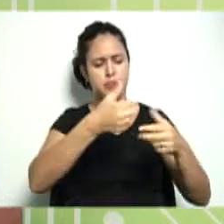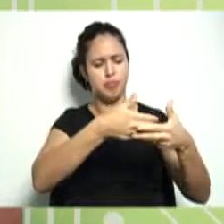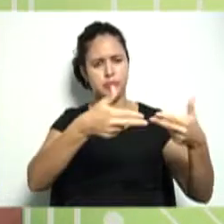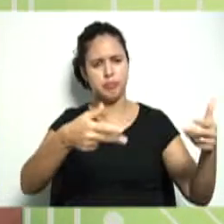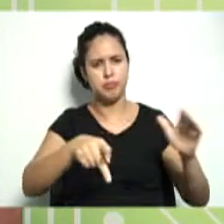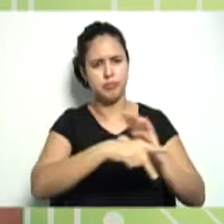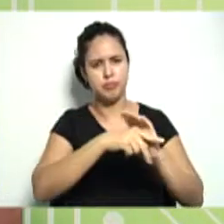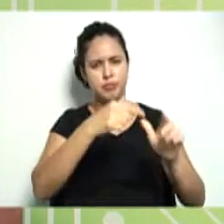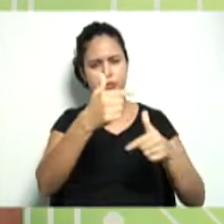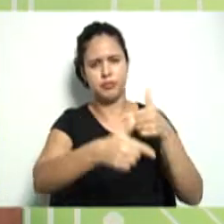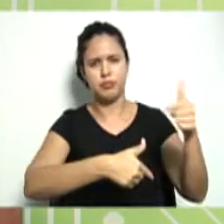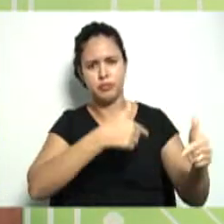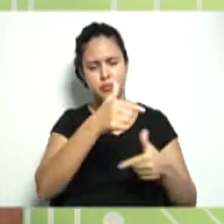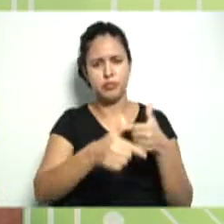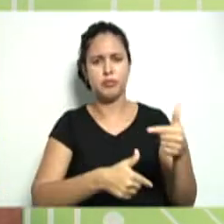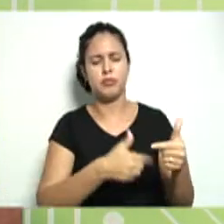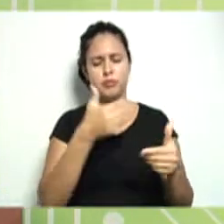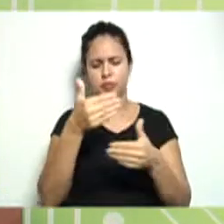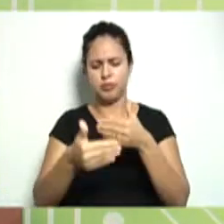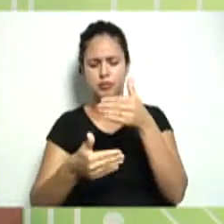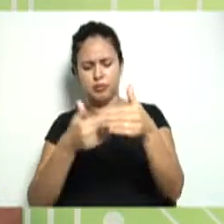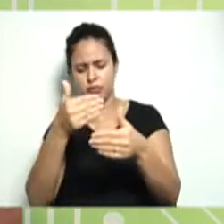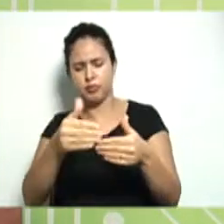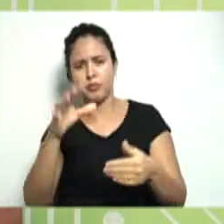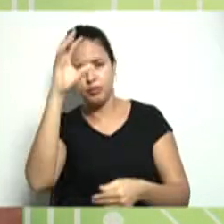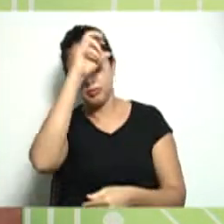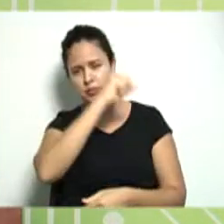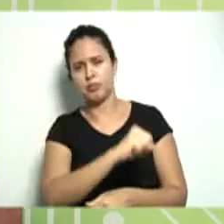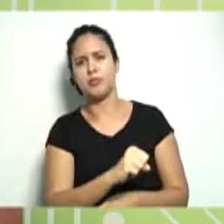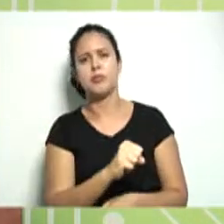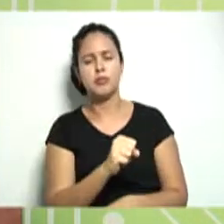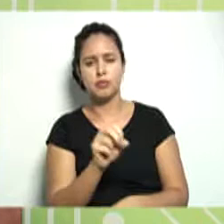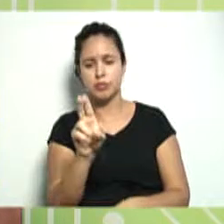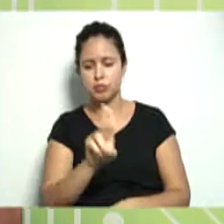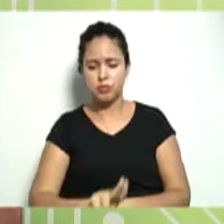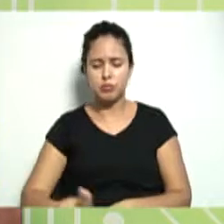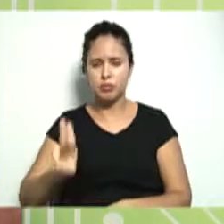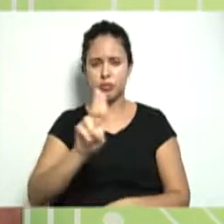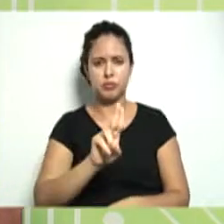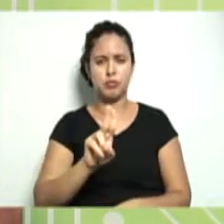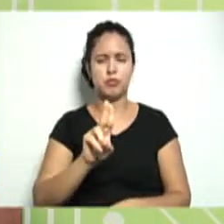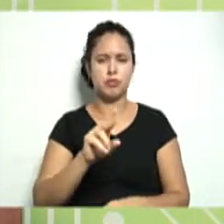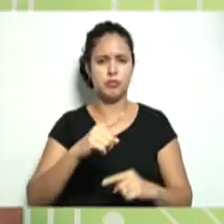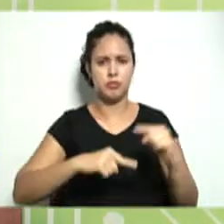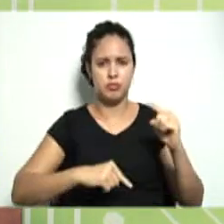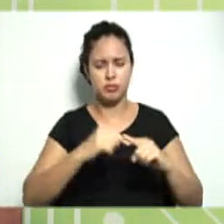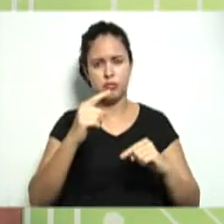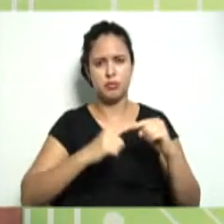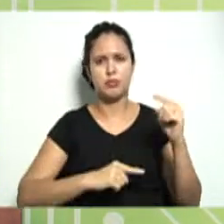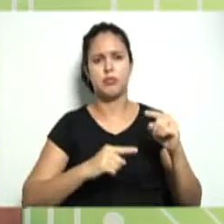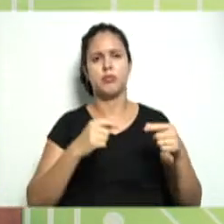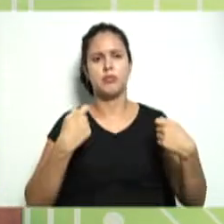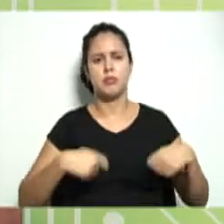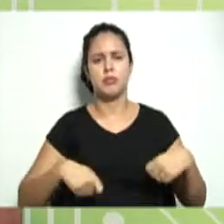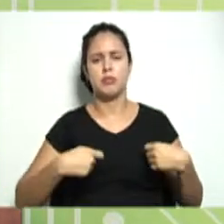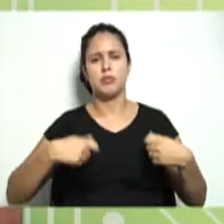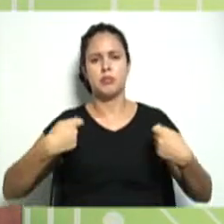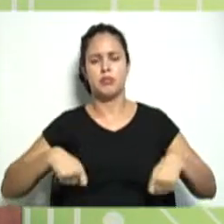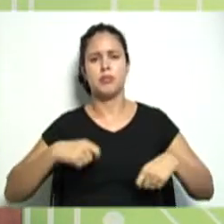trabalho. E aí, nesse processo de aprender a utilizar essas novas ferramentas, houve a necessidade